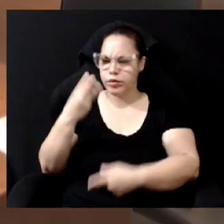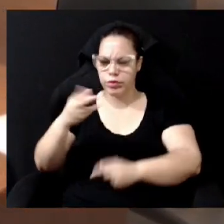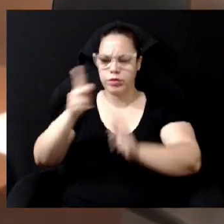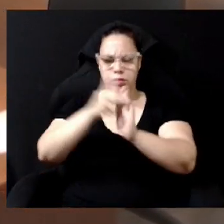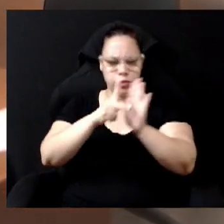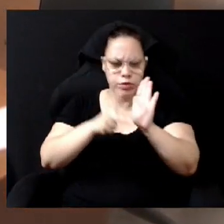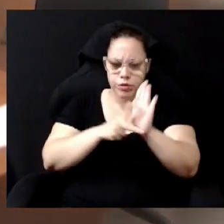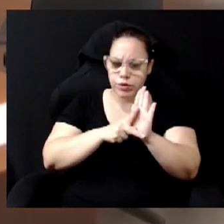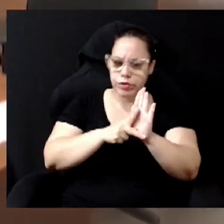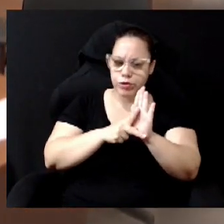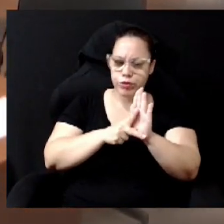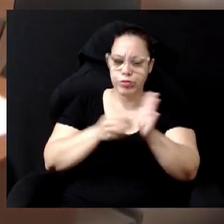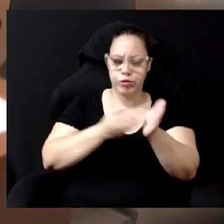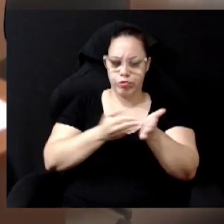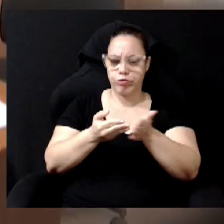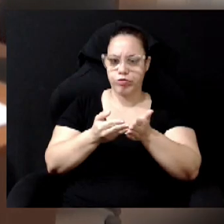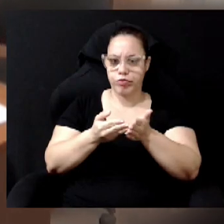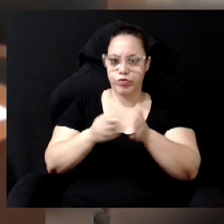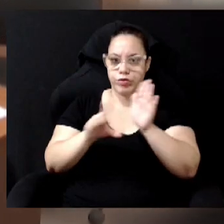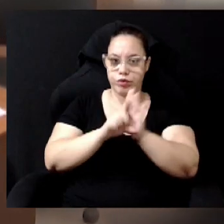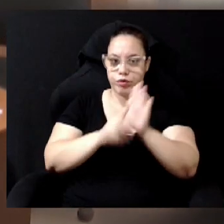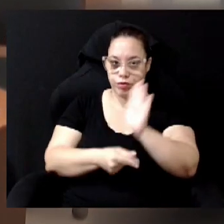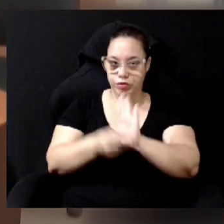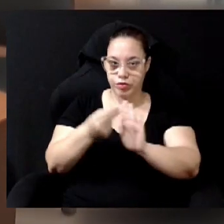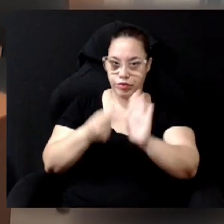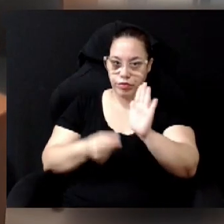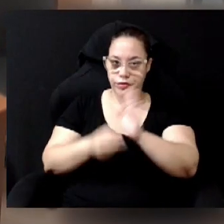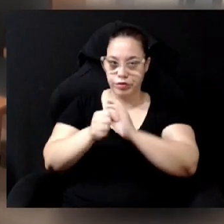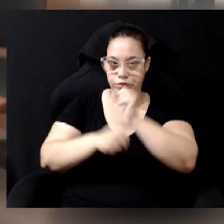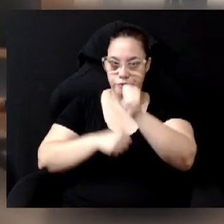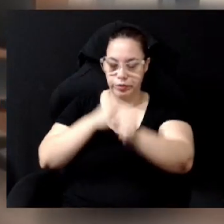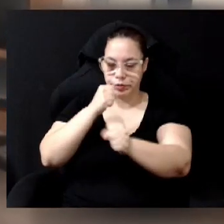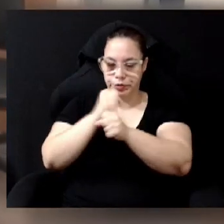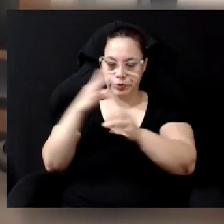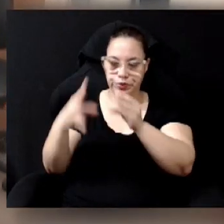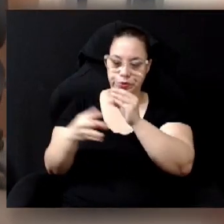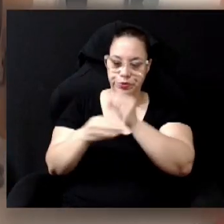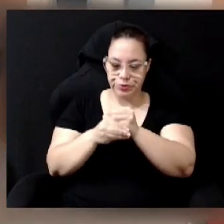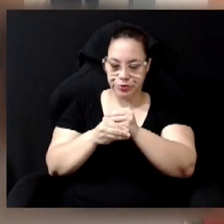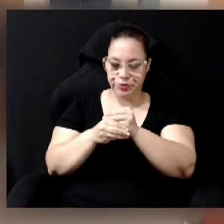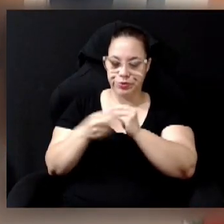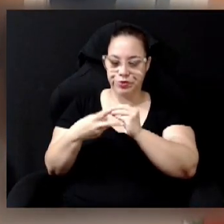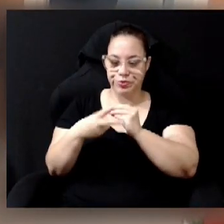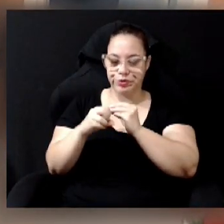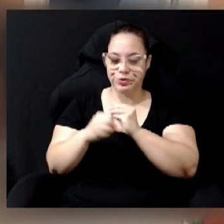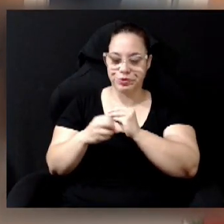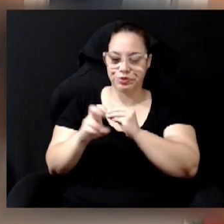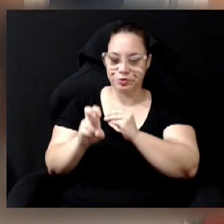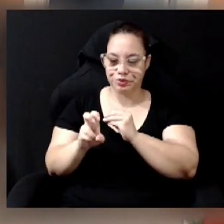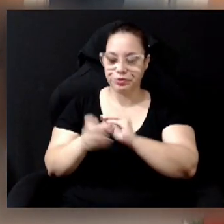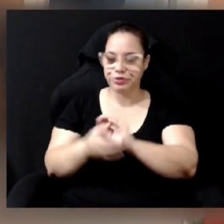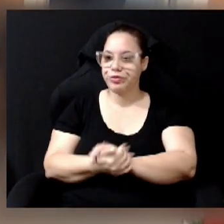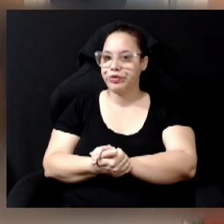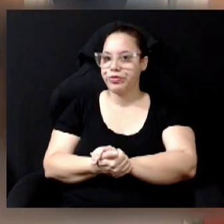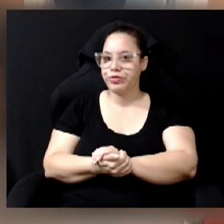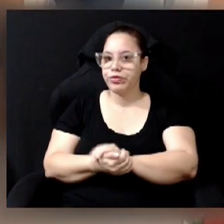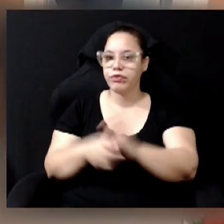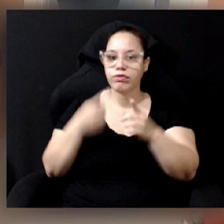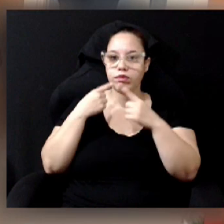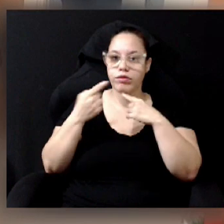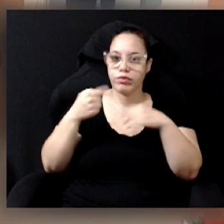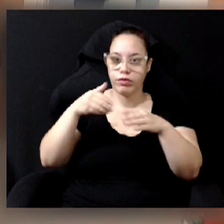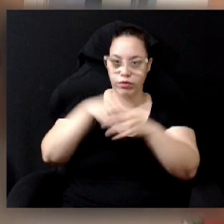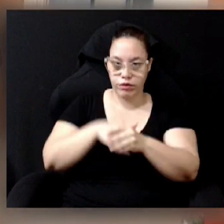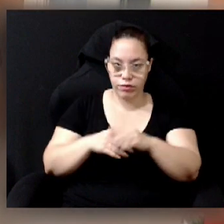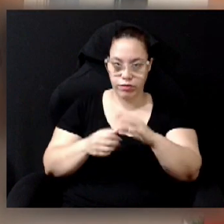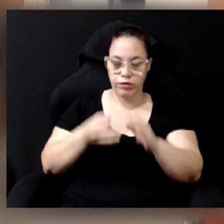entre eles a Lei Orçamentária Anual e emendas impositivas de 2025. Discussão e votação do parecer